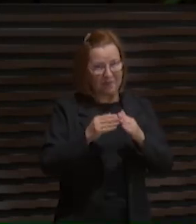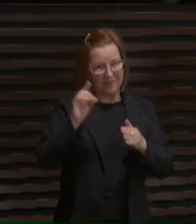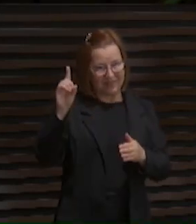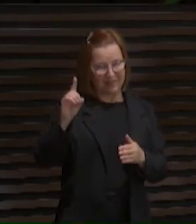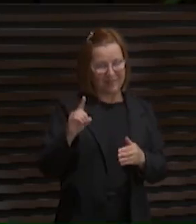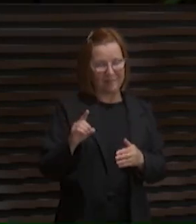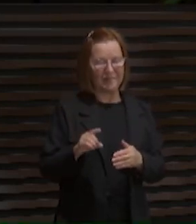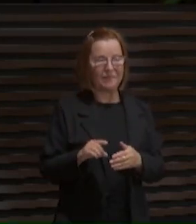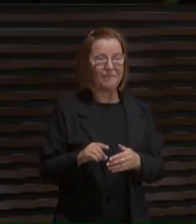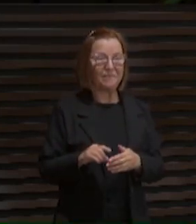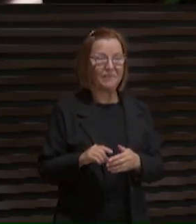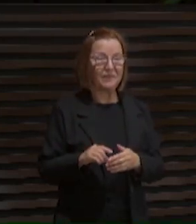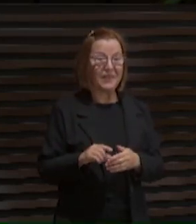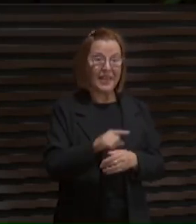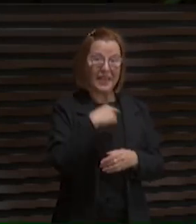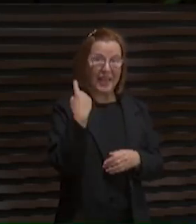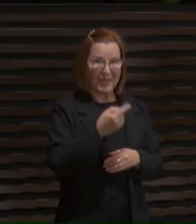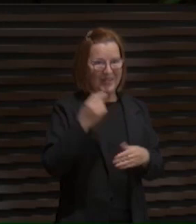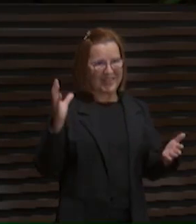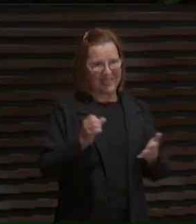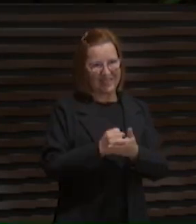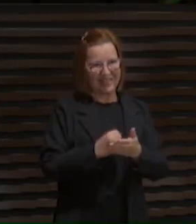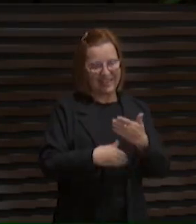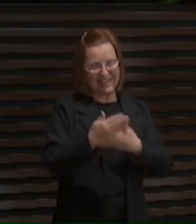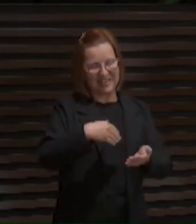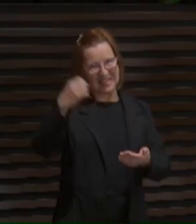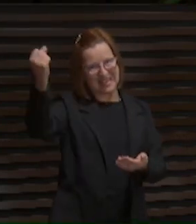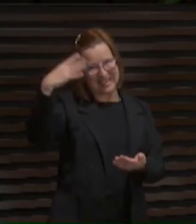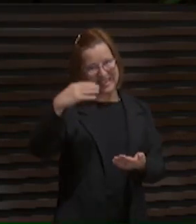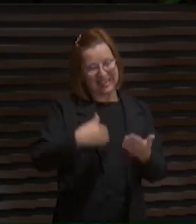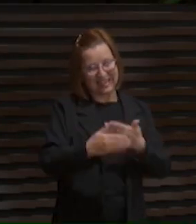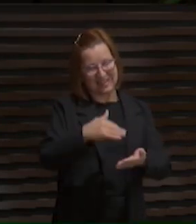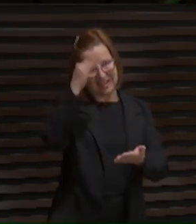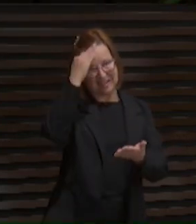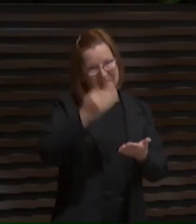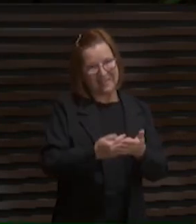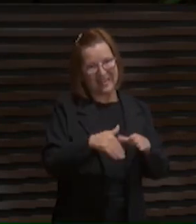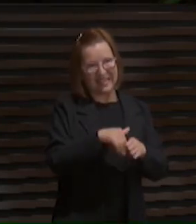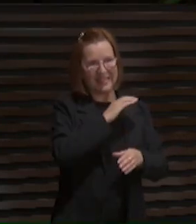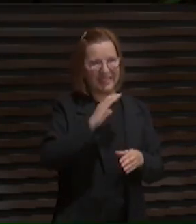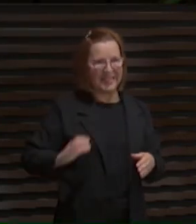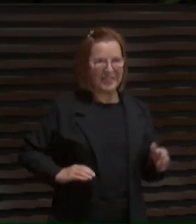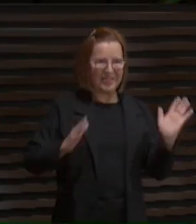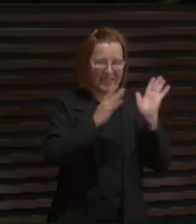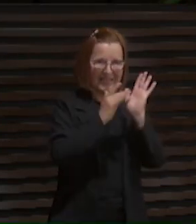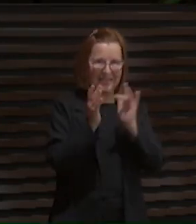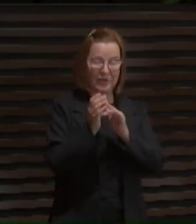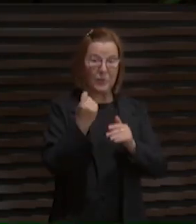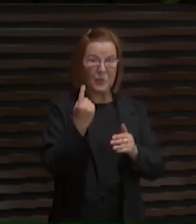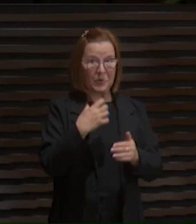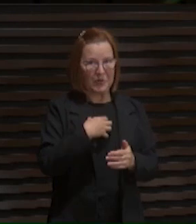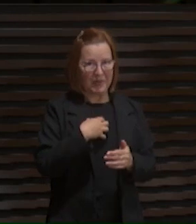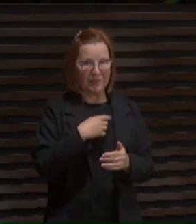salvação é pela graça, mediante a fé em Cristo Jesus. É a única forma que a gente pode ser